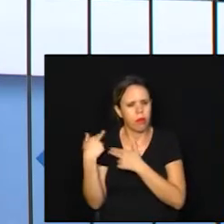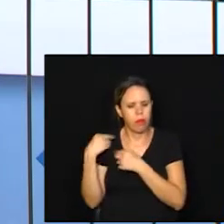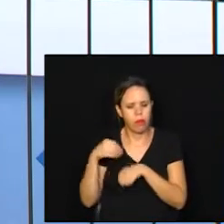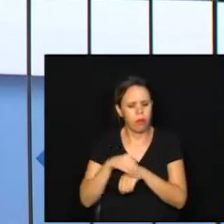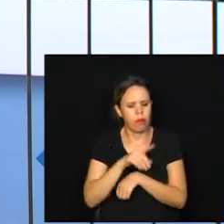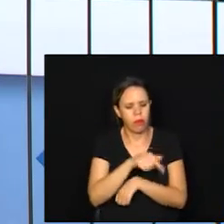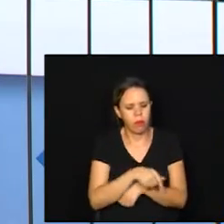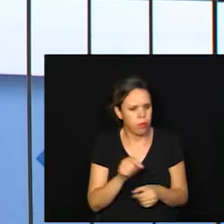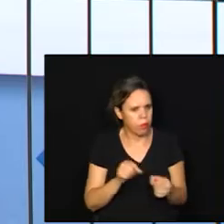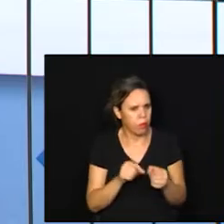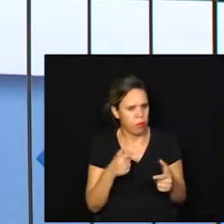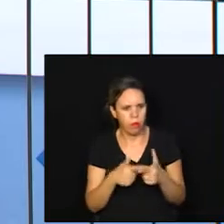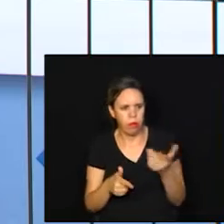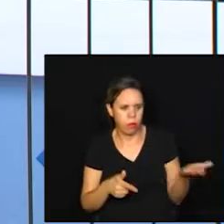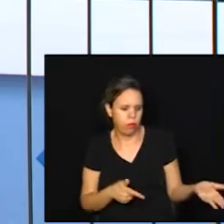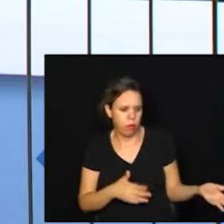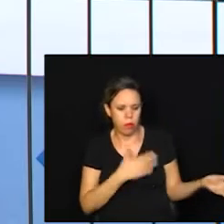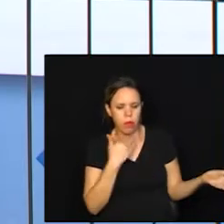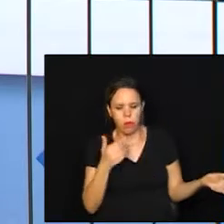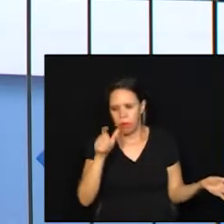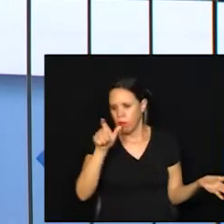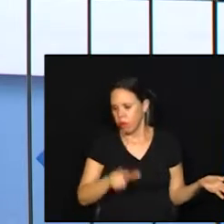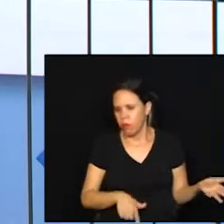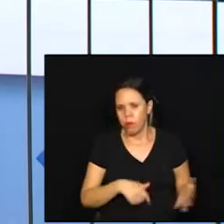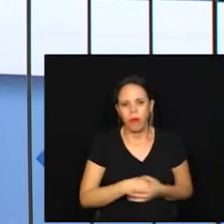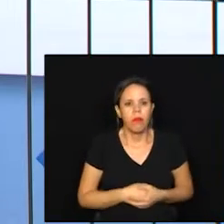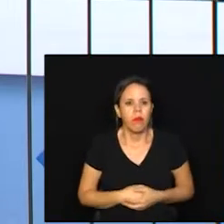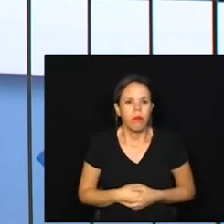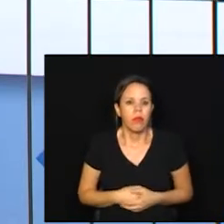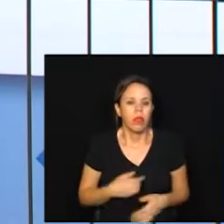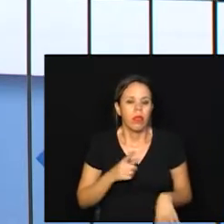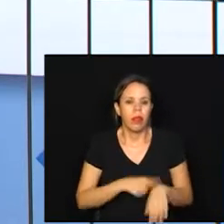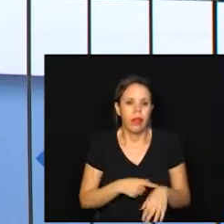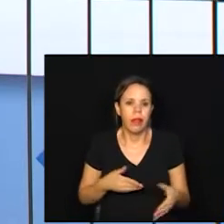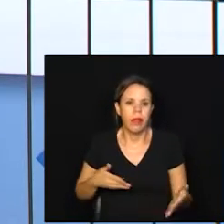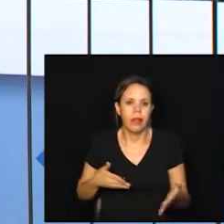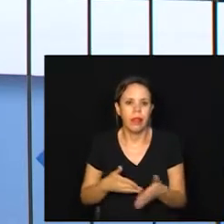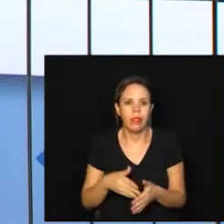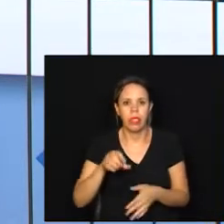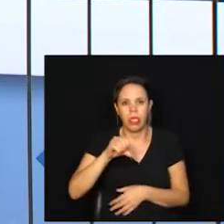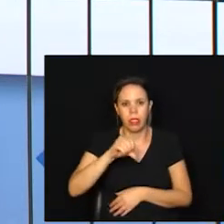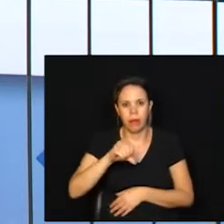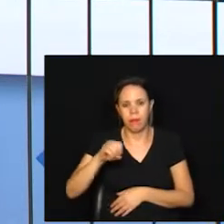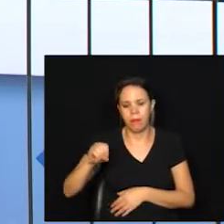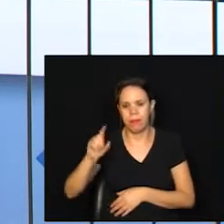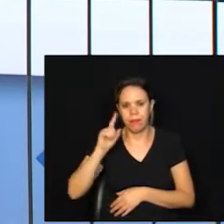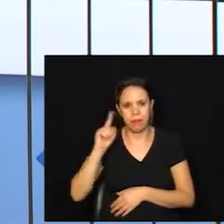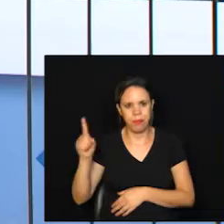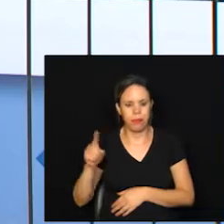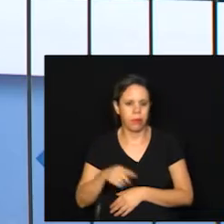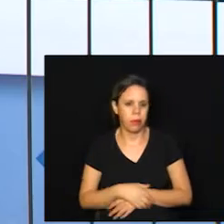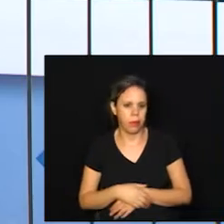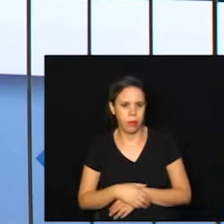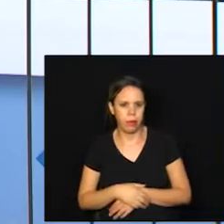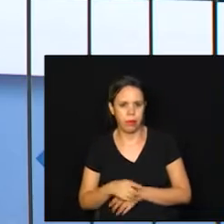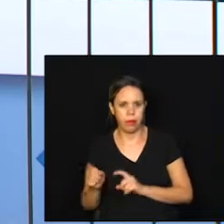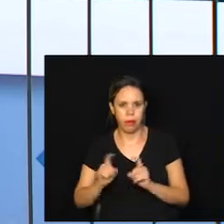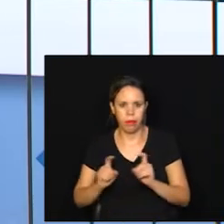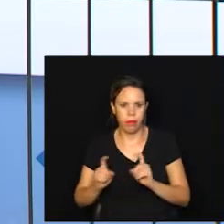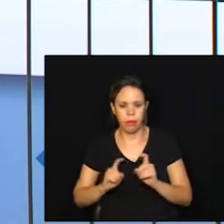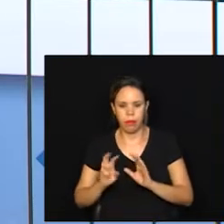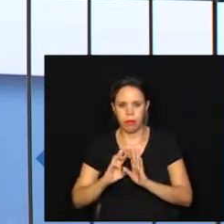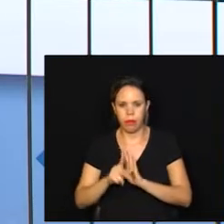responsabilidades em relação à morte dele. O prazo é de duração de 90 dias. Ele se reuniu com